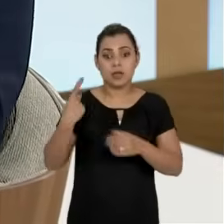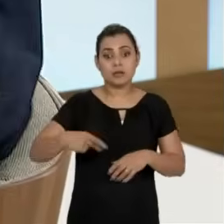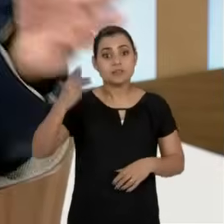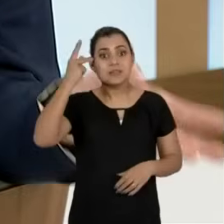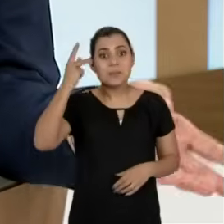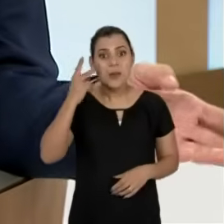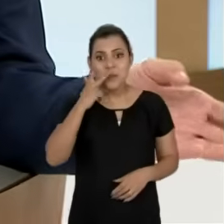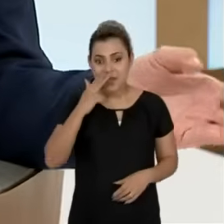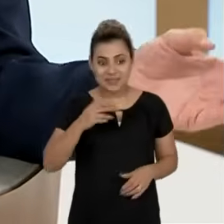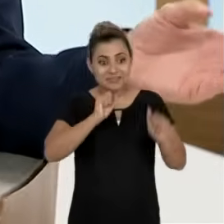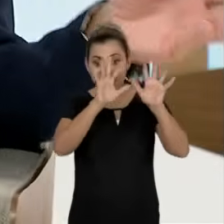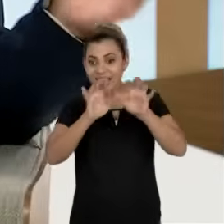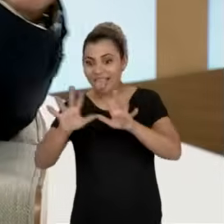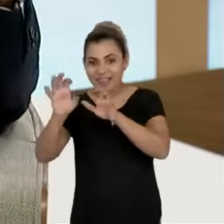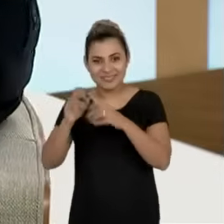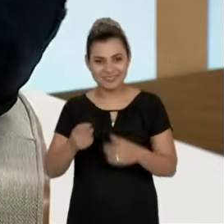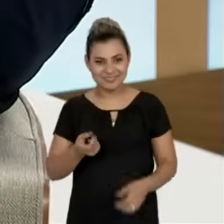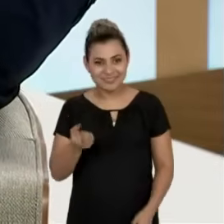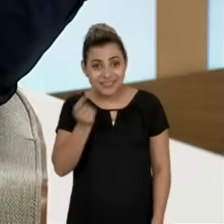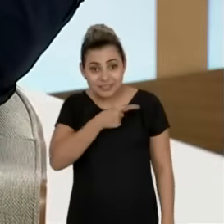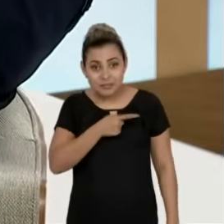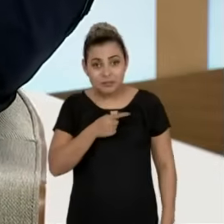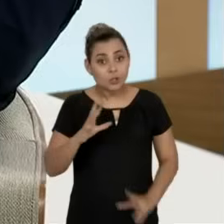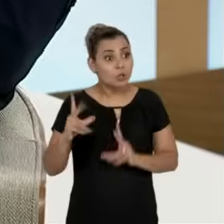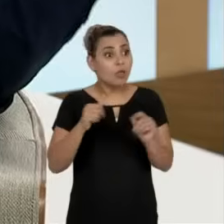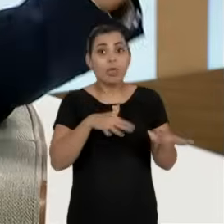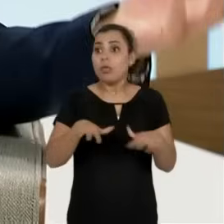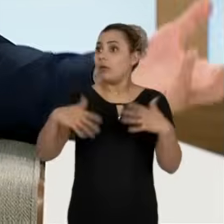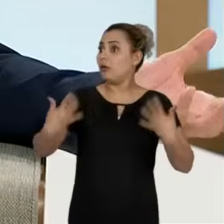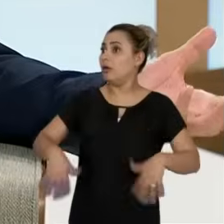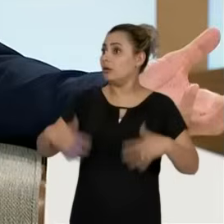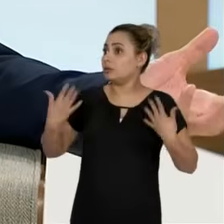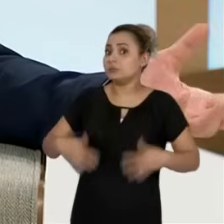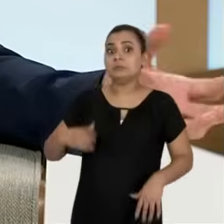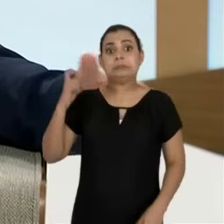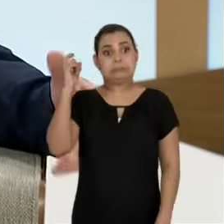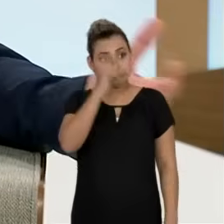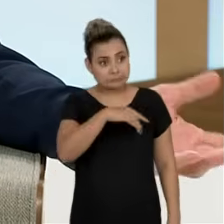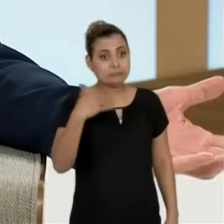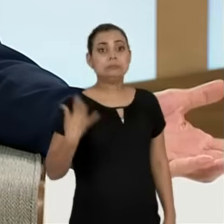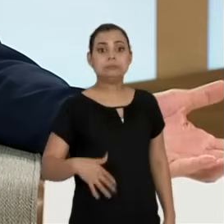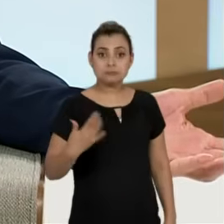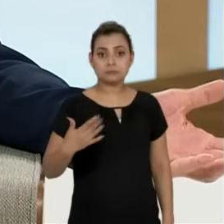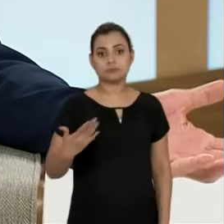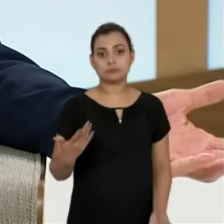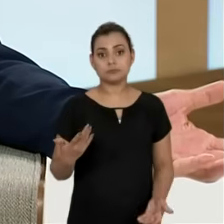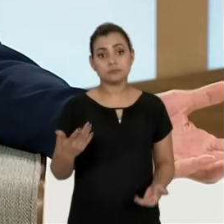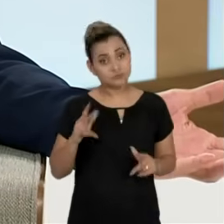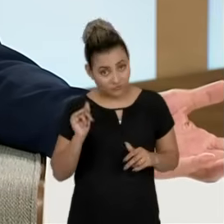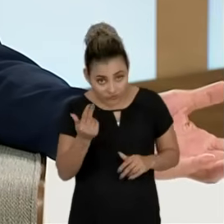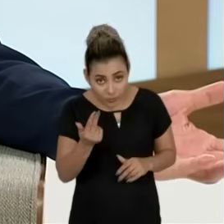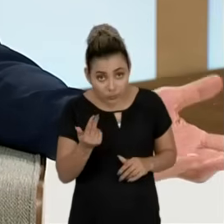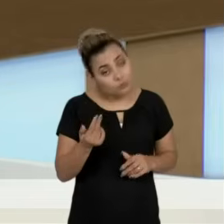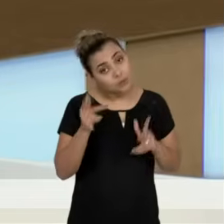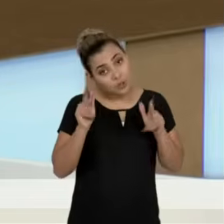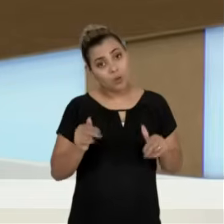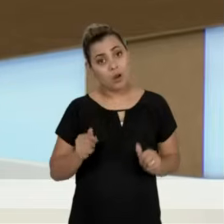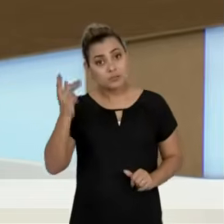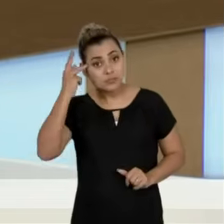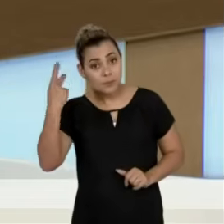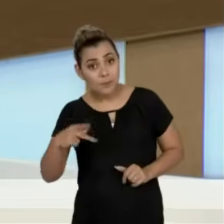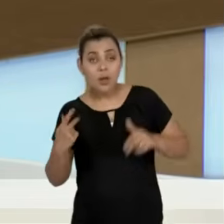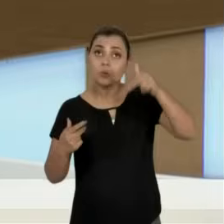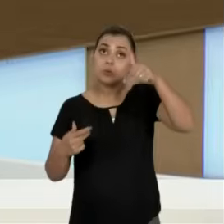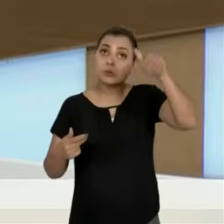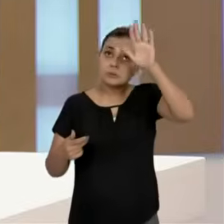Então, aí bateu em São Paulo. E as pessoas perceberam, então, uma coisa muito complicada, né? Que a gente vive no mesmo planeta. É difícil, né? E que o